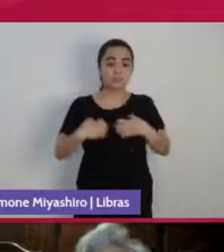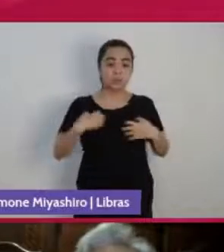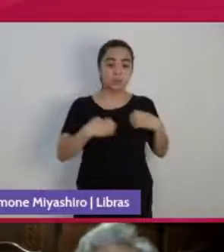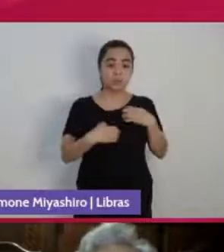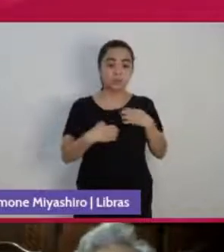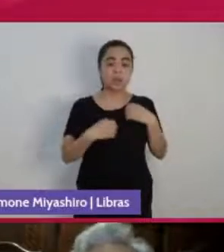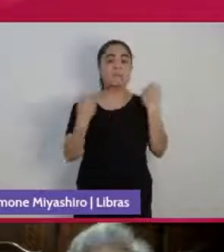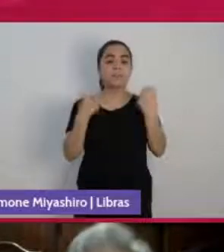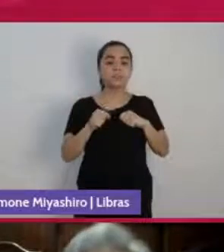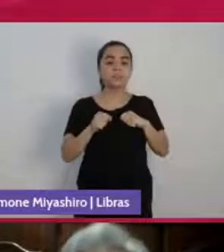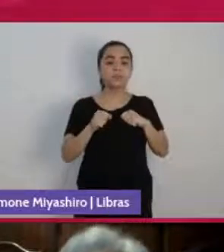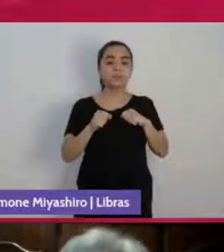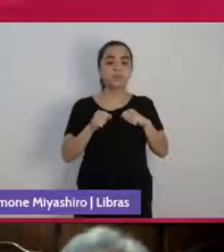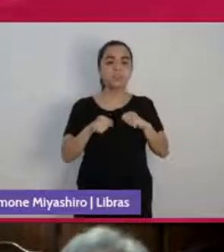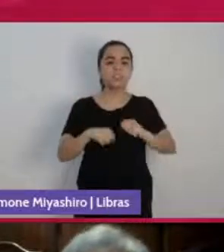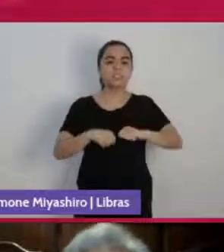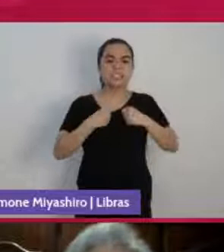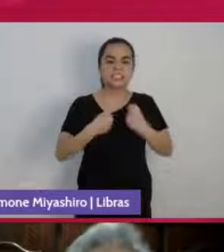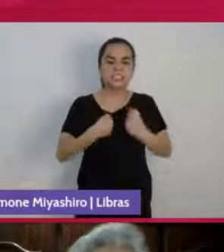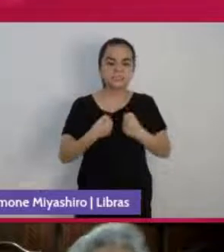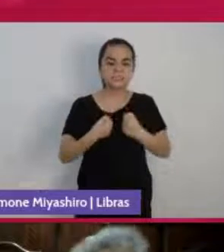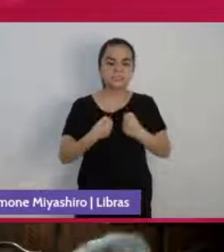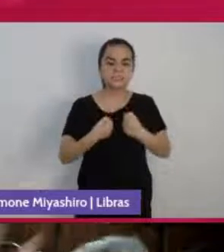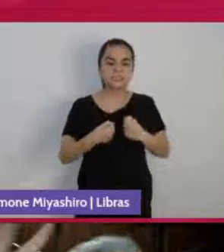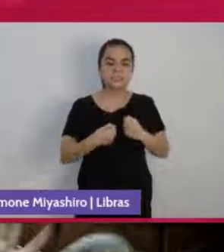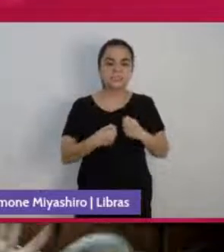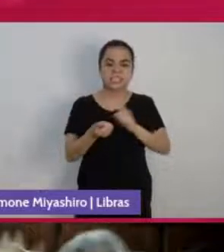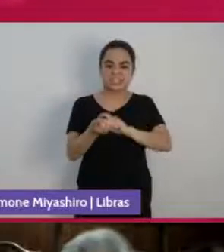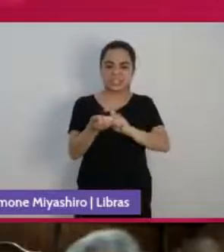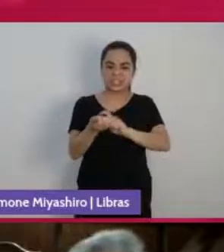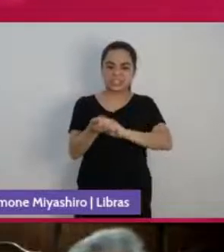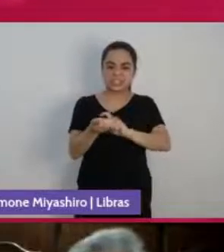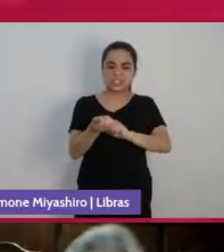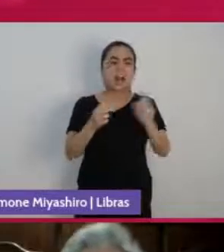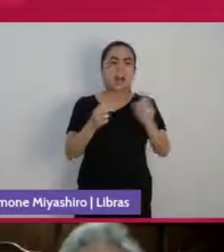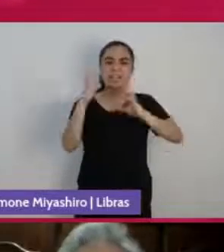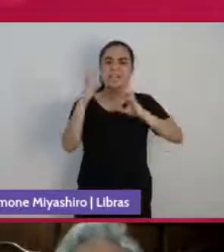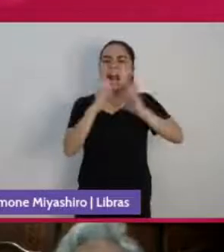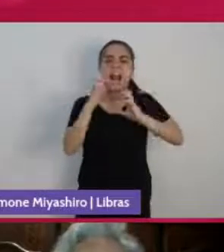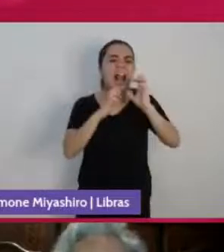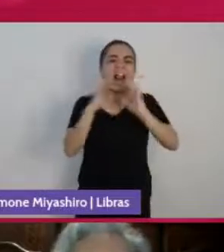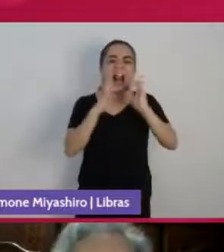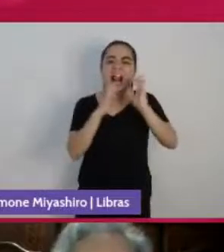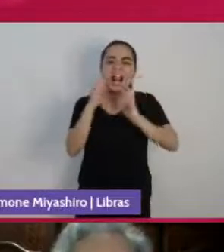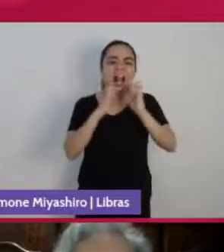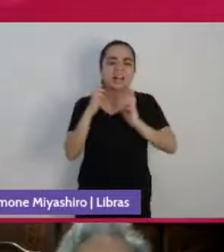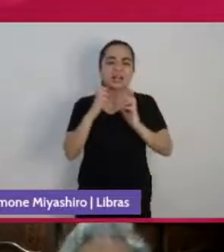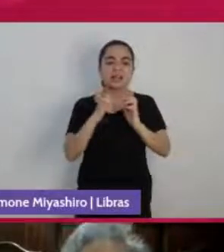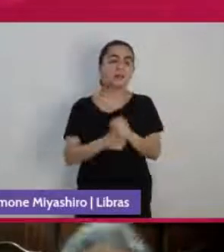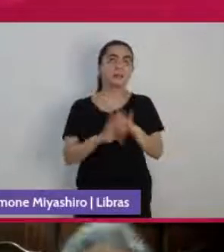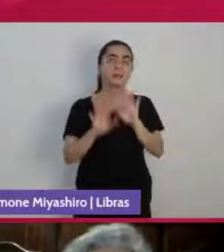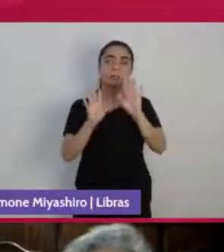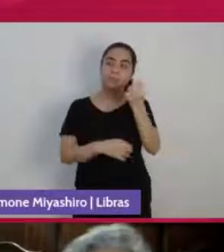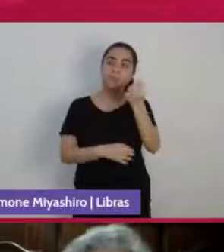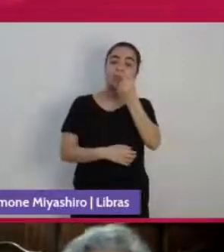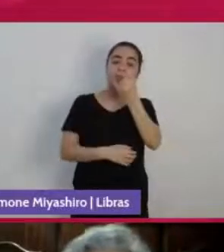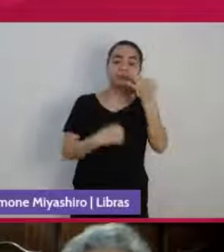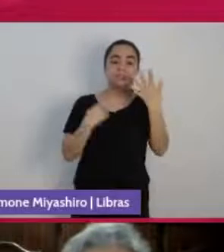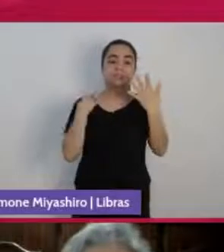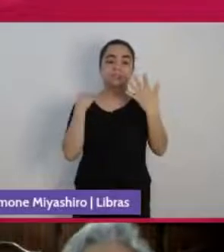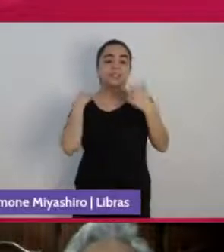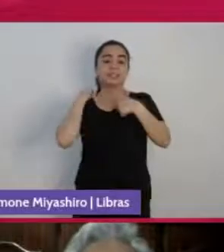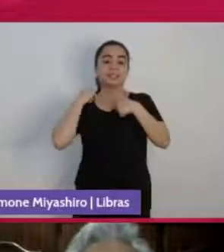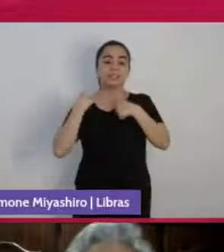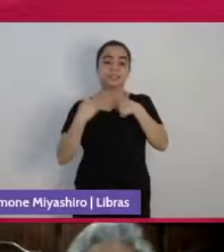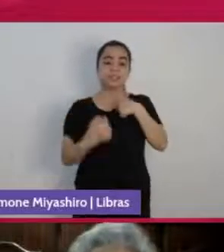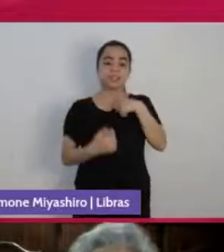com agressividade, já começar a brigar com você. Quantas vezes eu peguei colegas que,